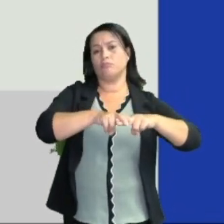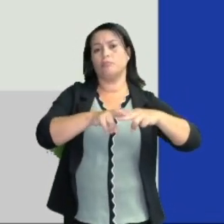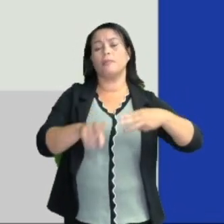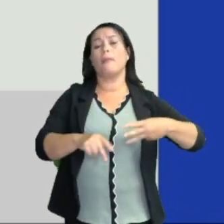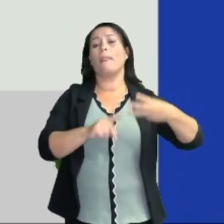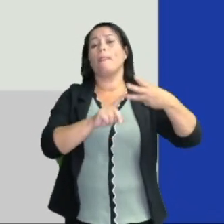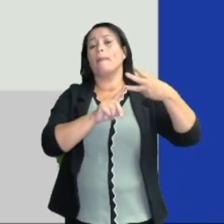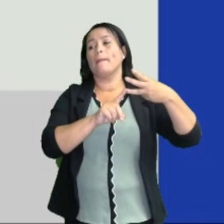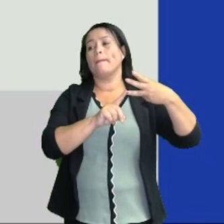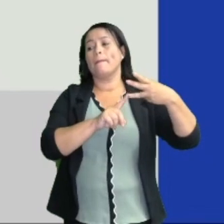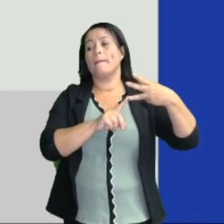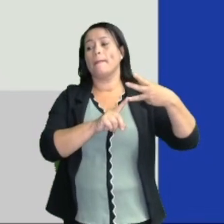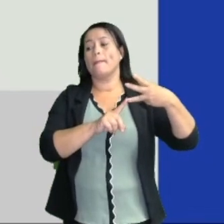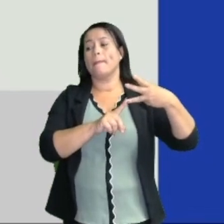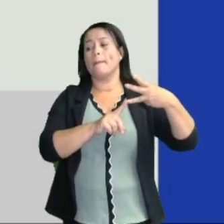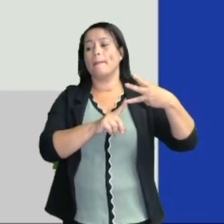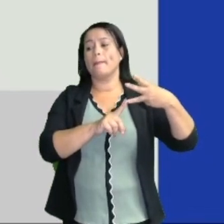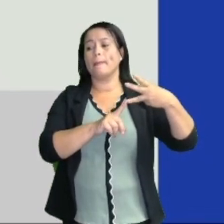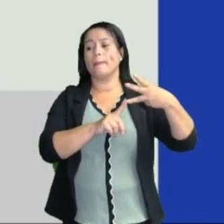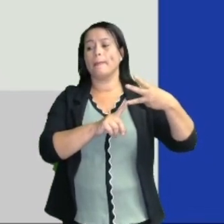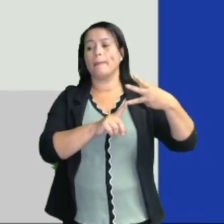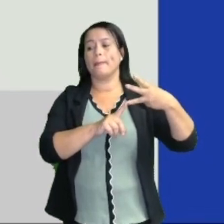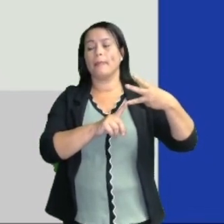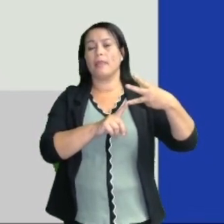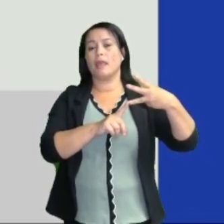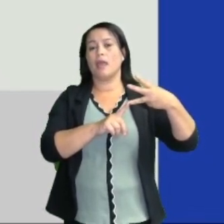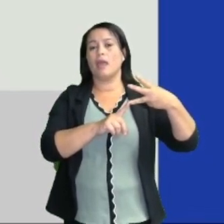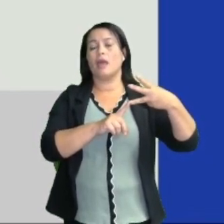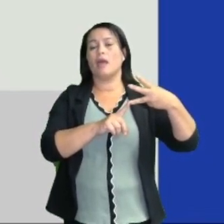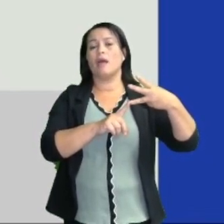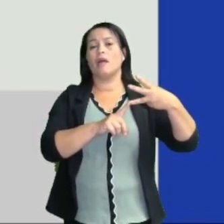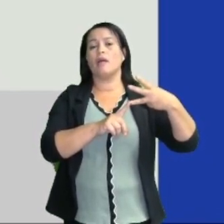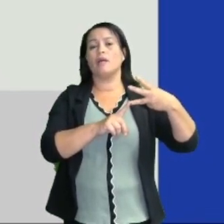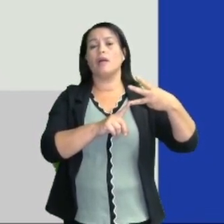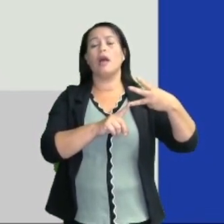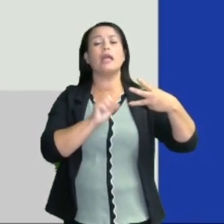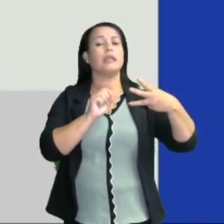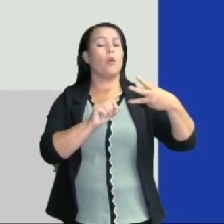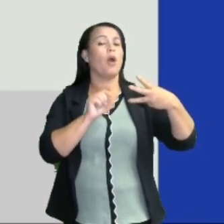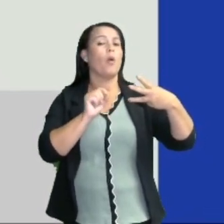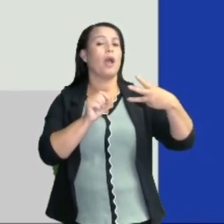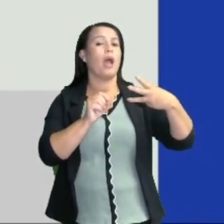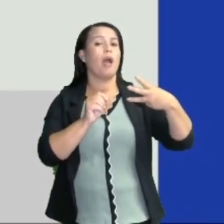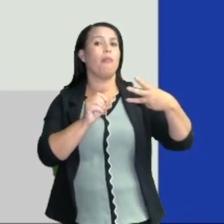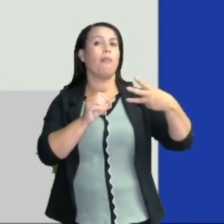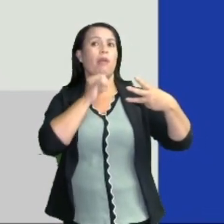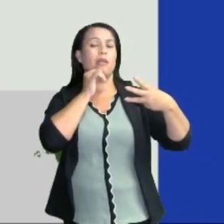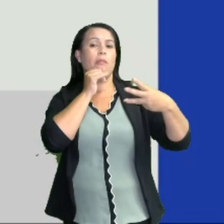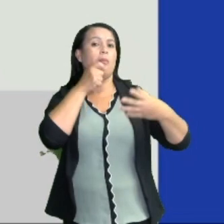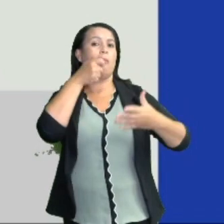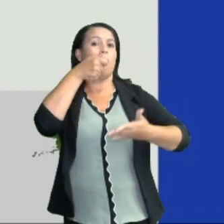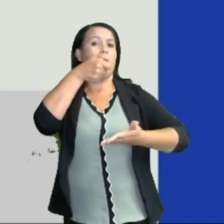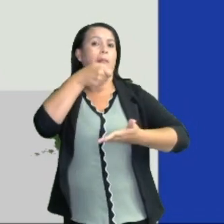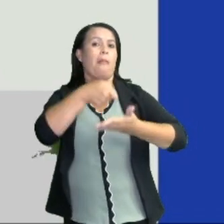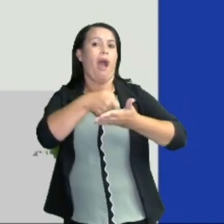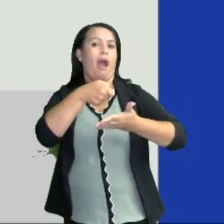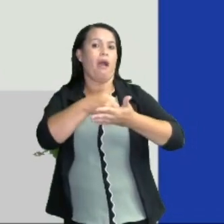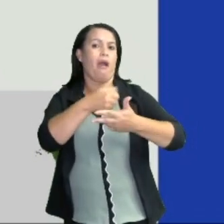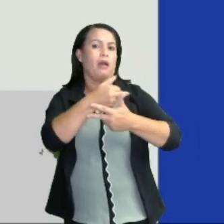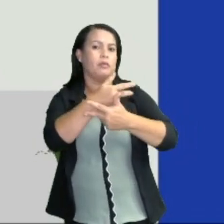sentar. E na terceira, a gente tem o ato de arcar com as